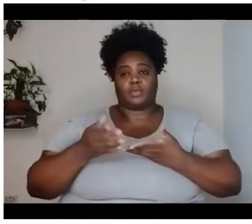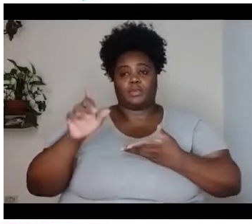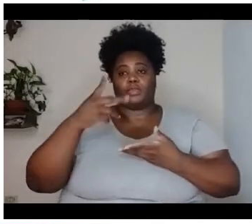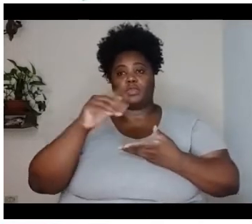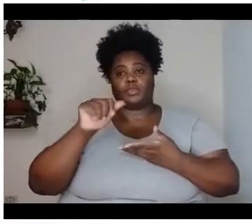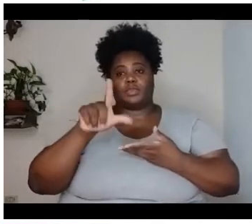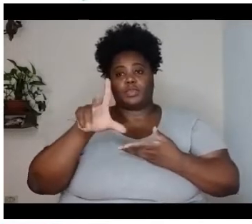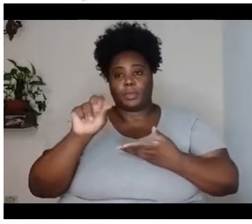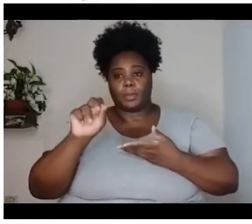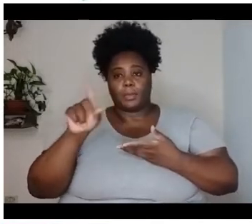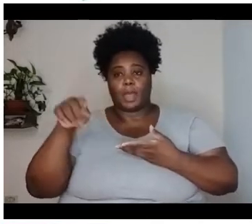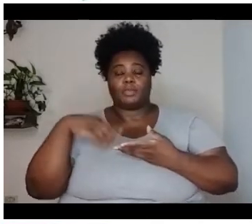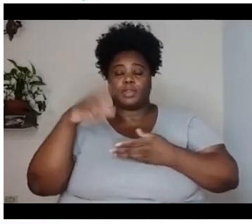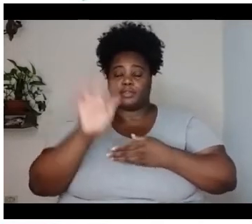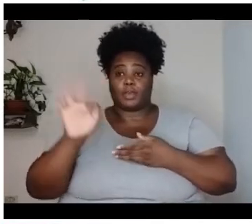da universidade lá.